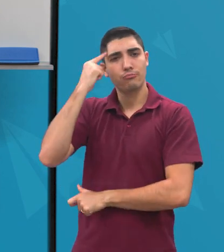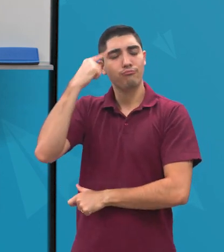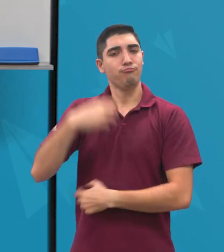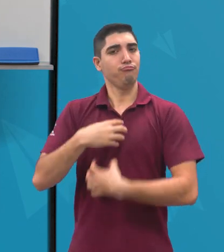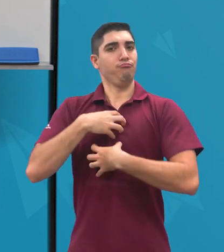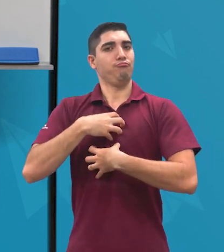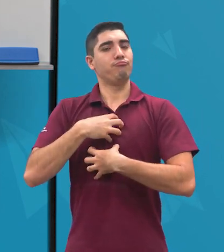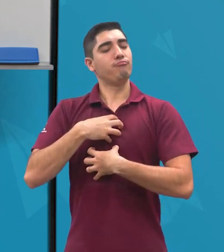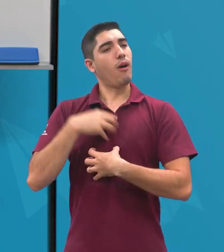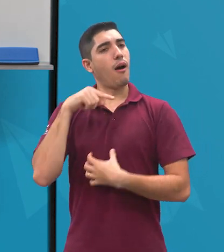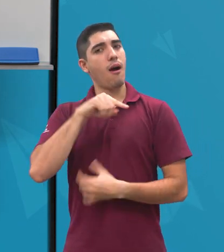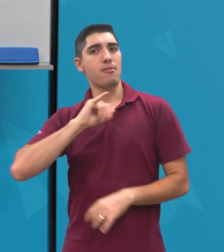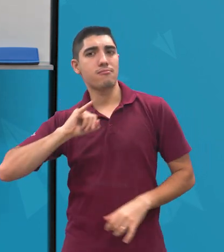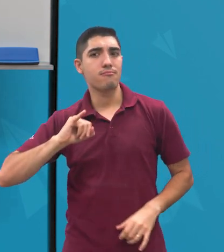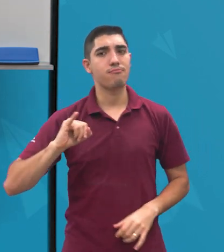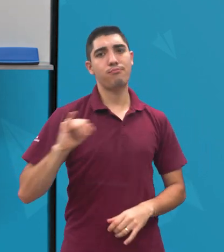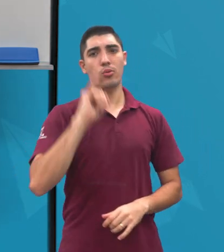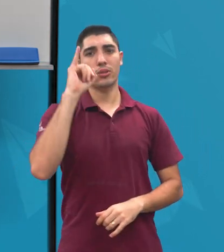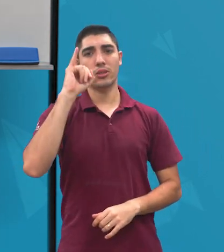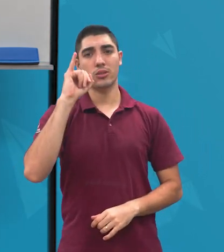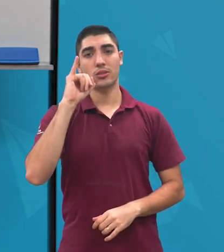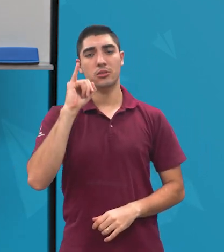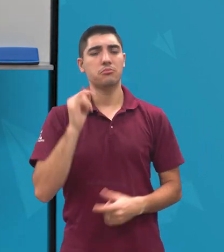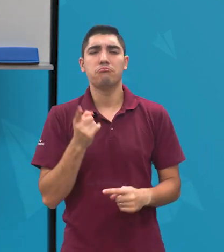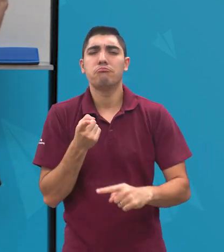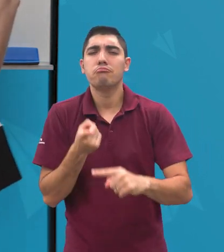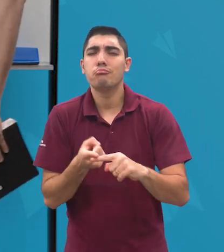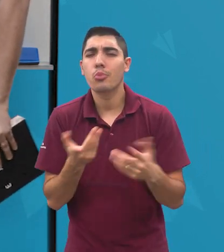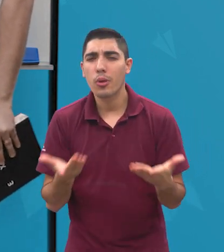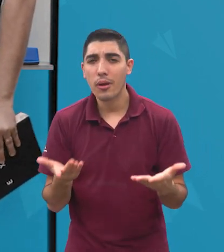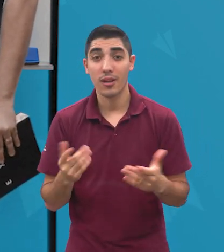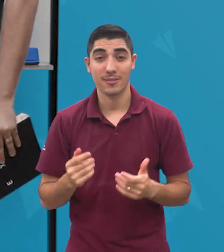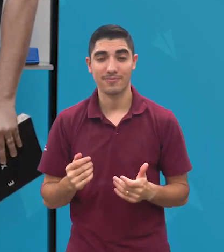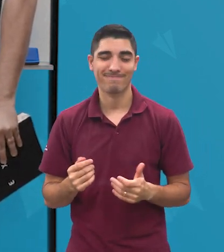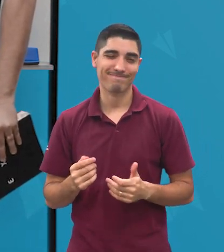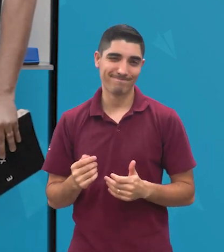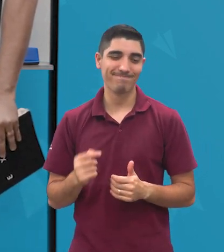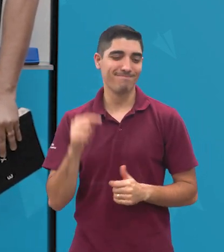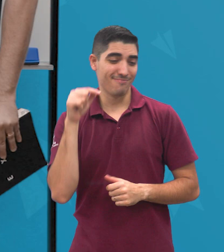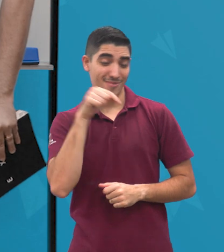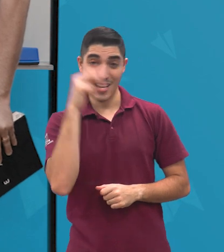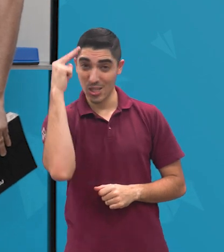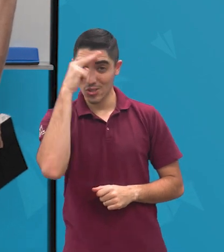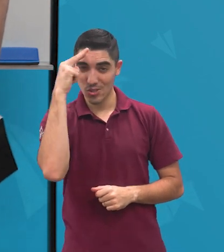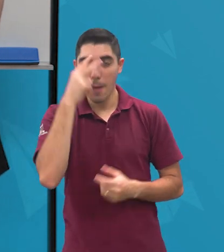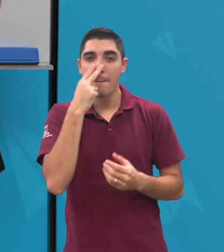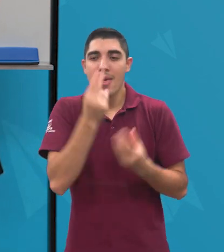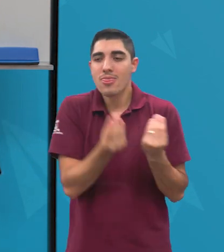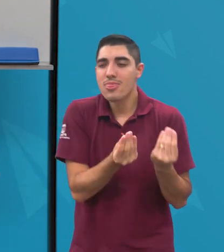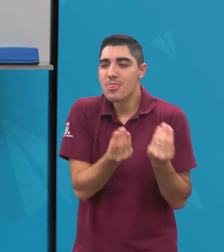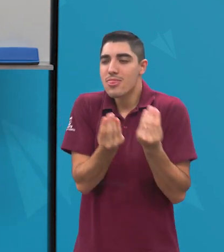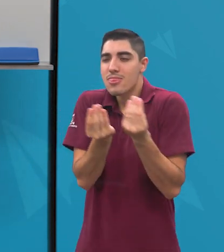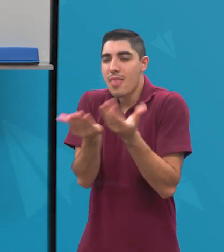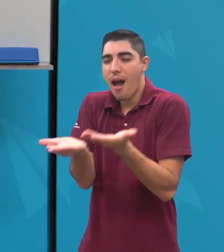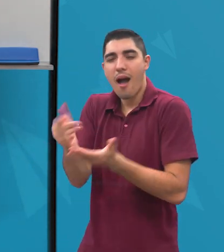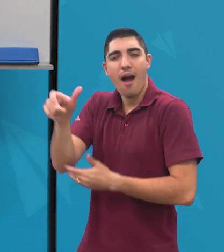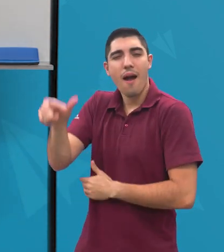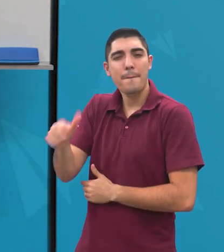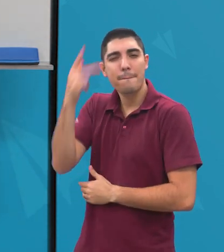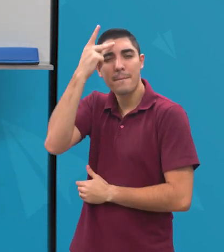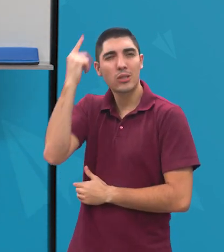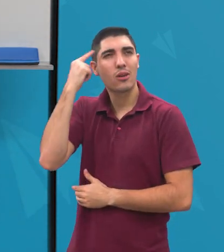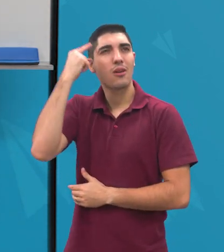o partilham, porque essas histórias permitem uma espécie